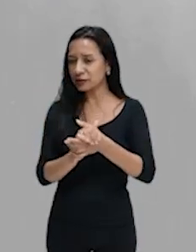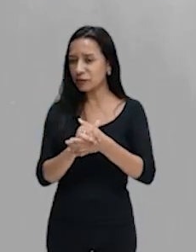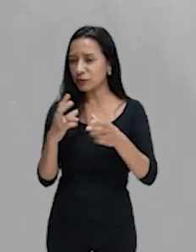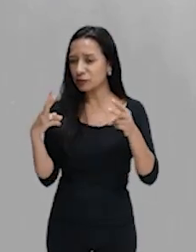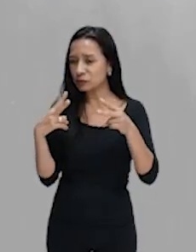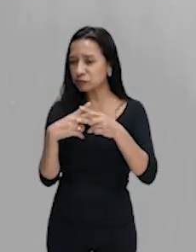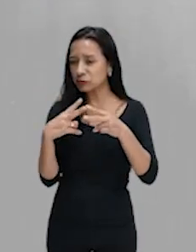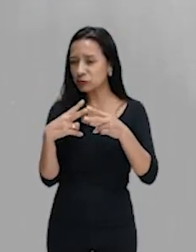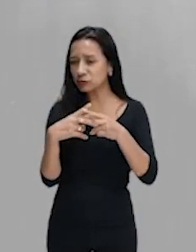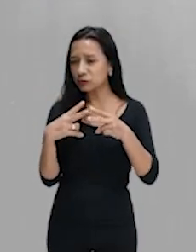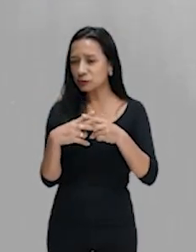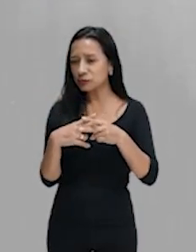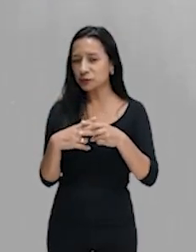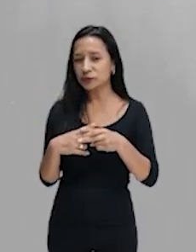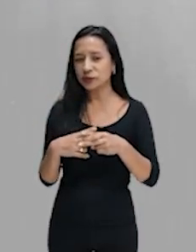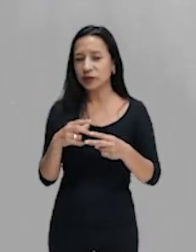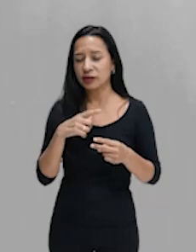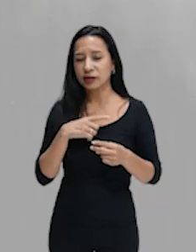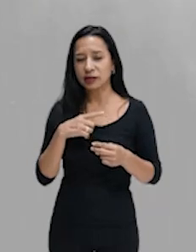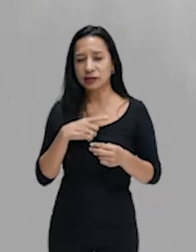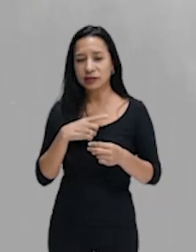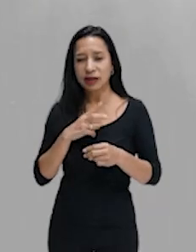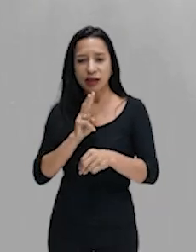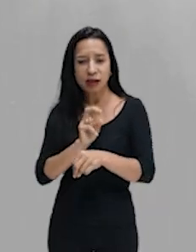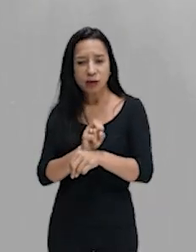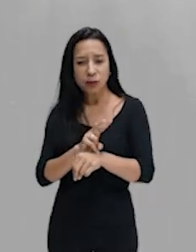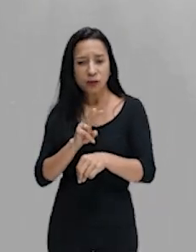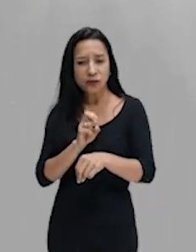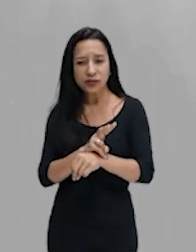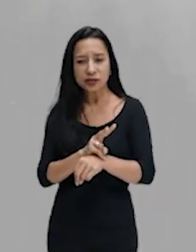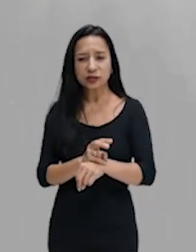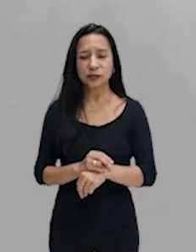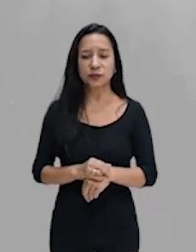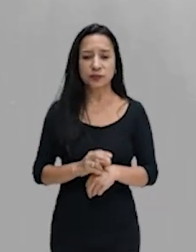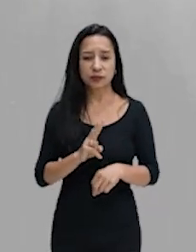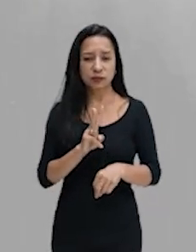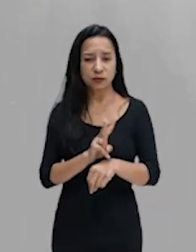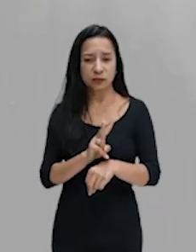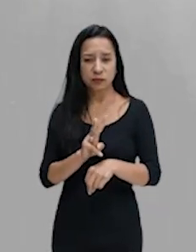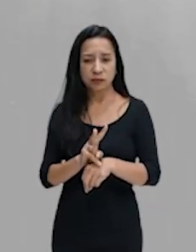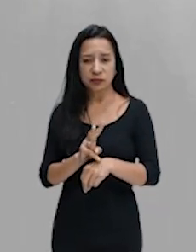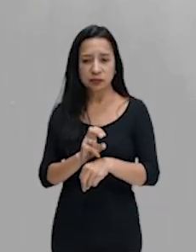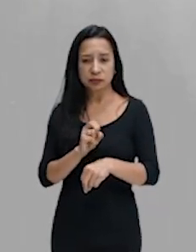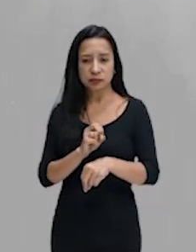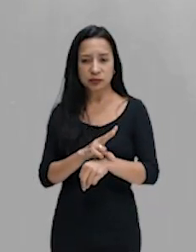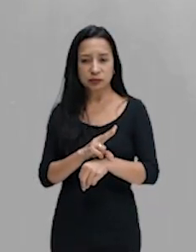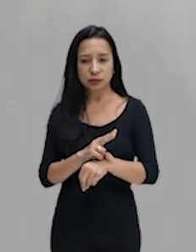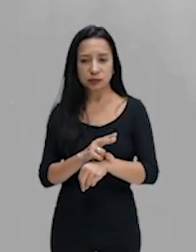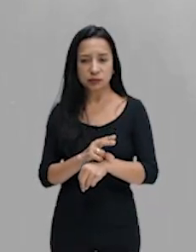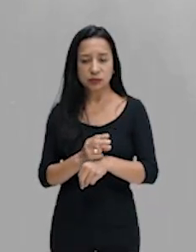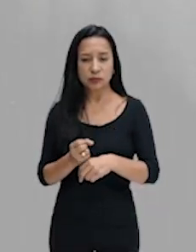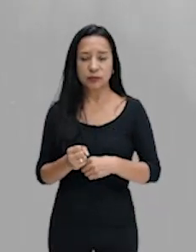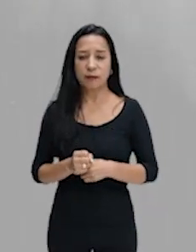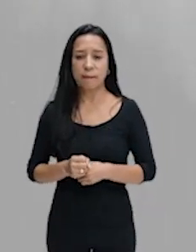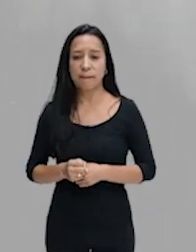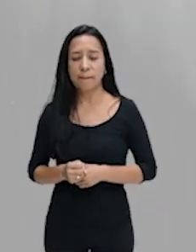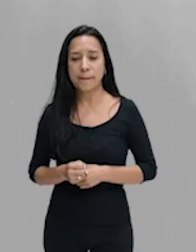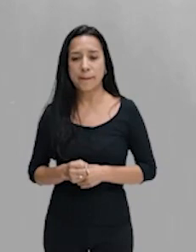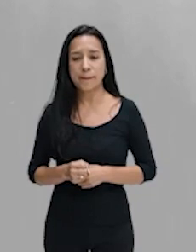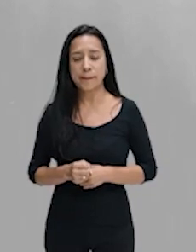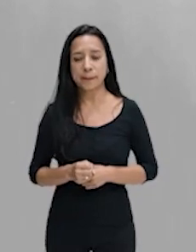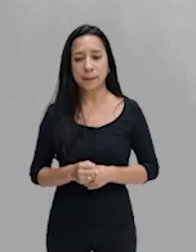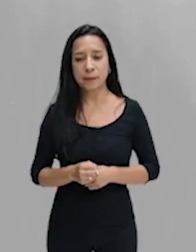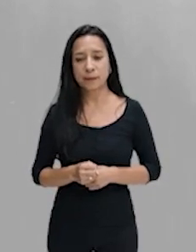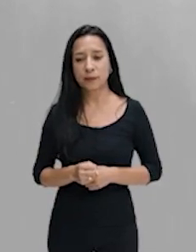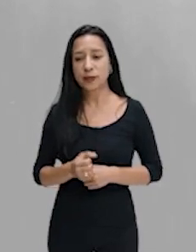dores, ainda frutos do acidente, e por isso utilizou um colete ortopédico para a coluna. Tem uma pintura dela, gente,